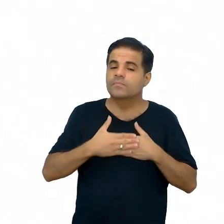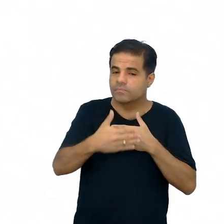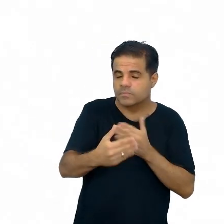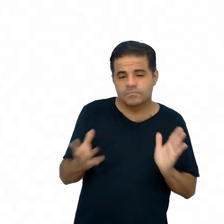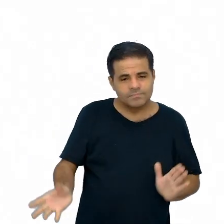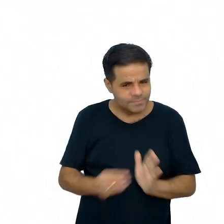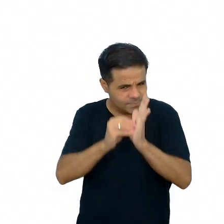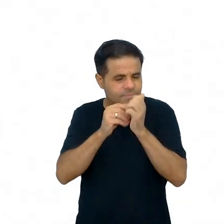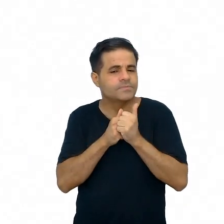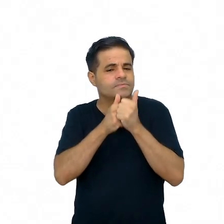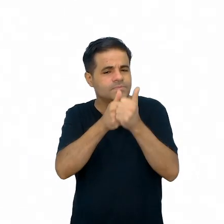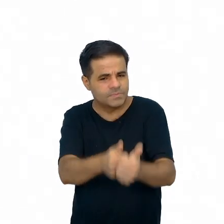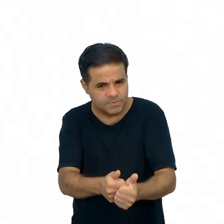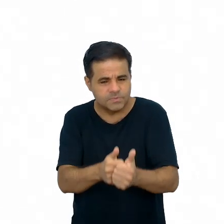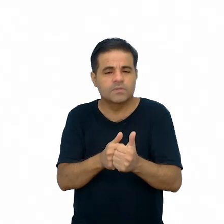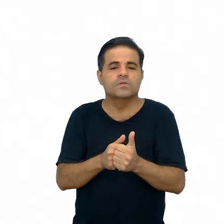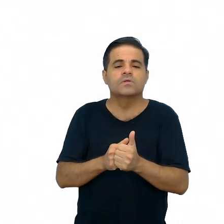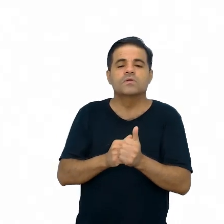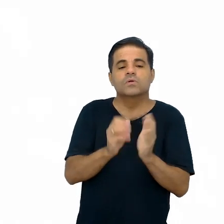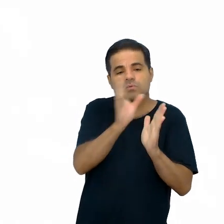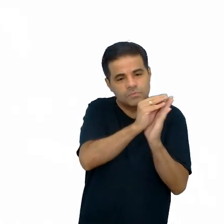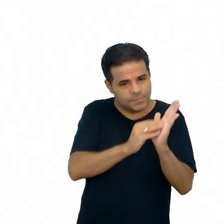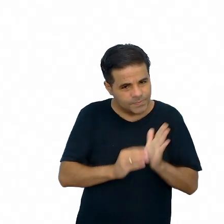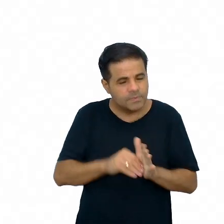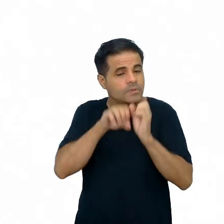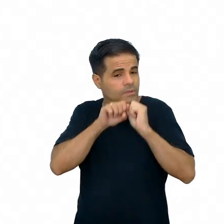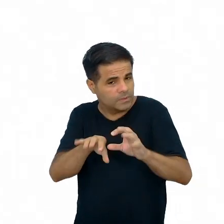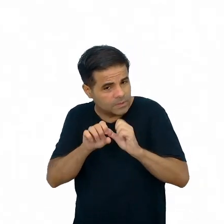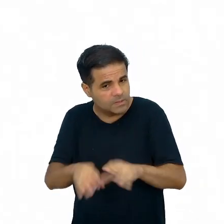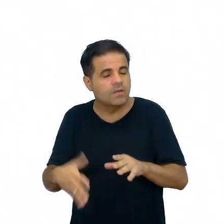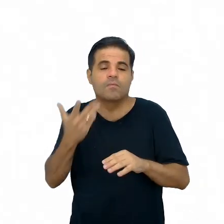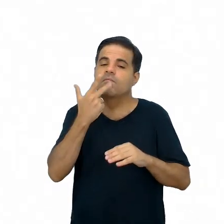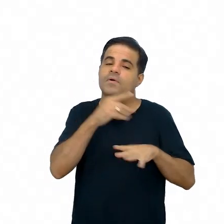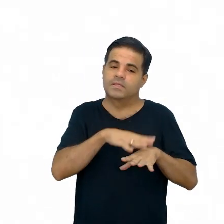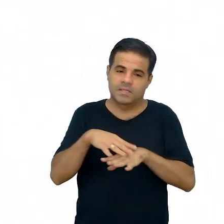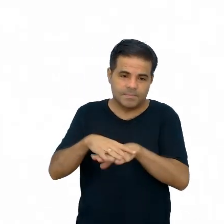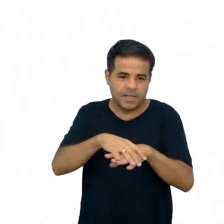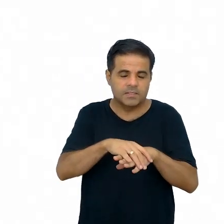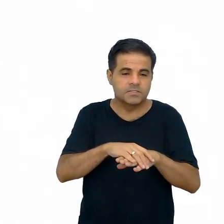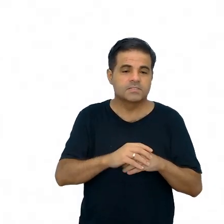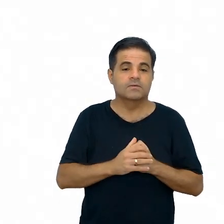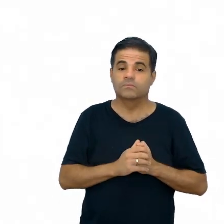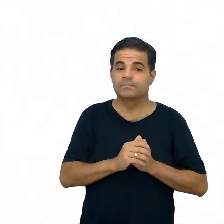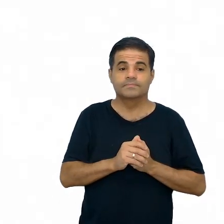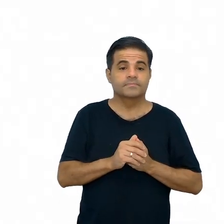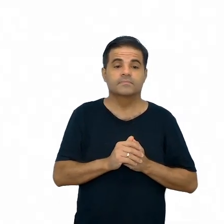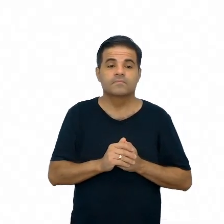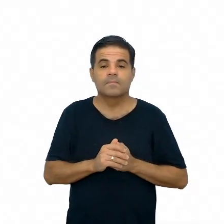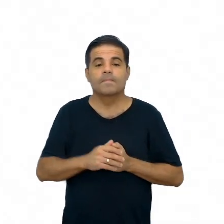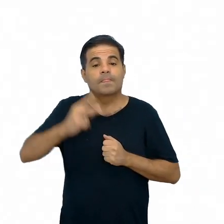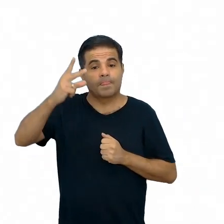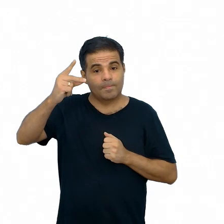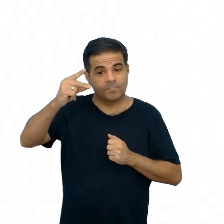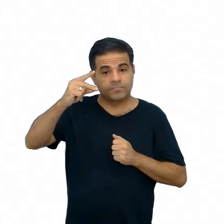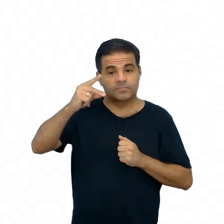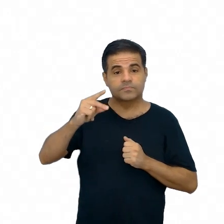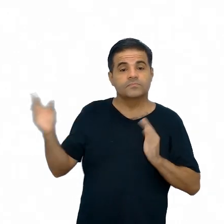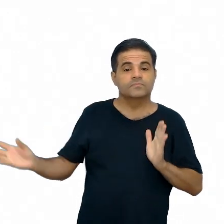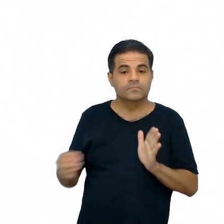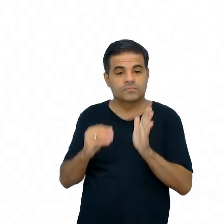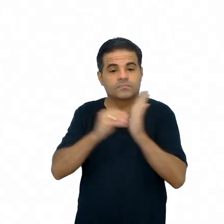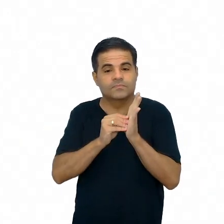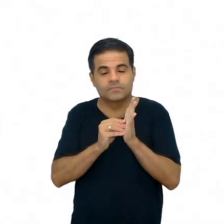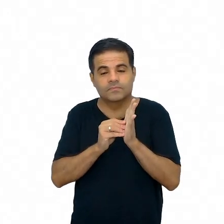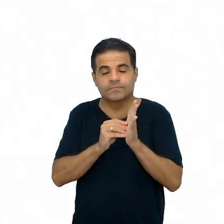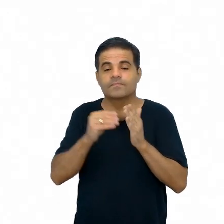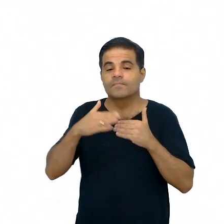aí alguns autores renomados da educação matemática. Então, vamos ver. Segundo Ponte,